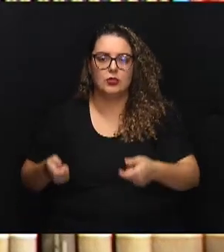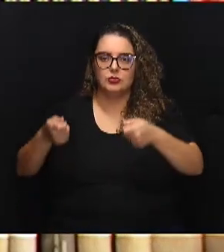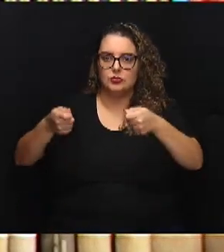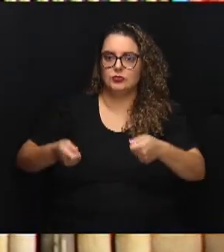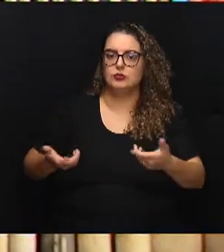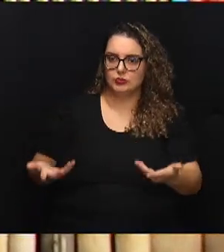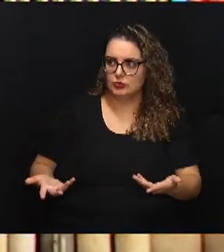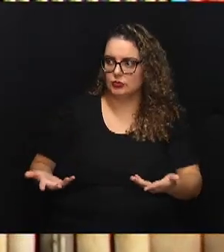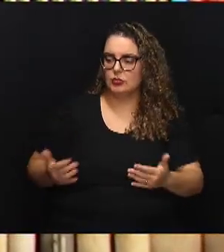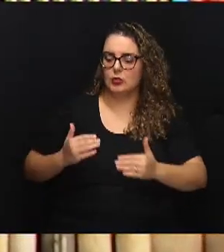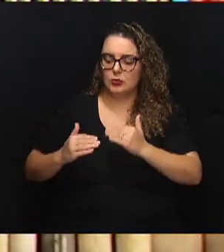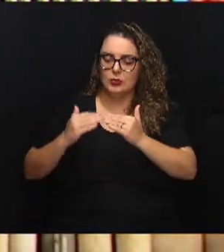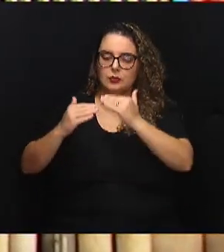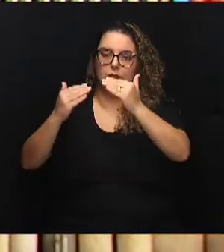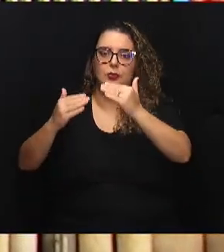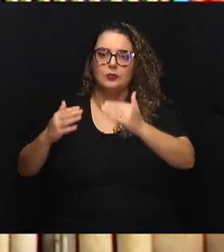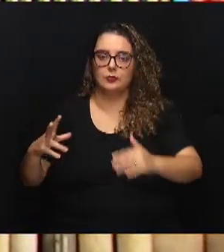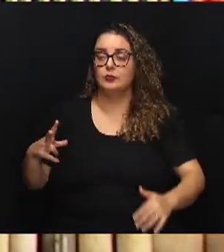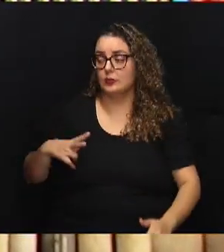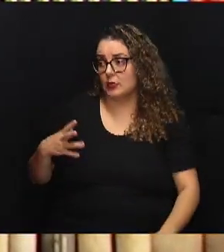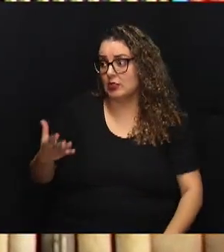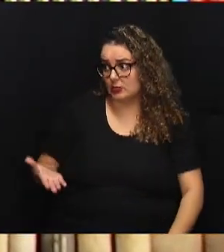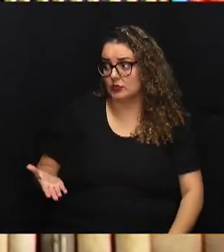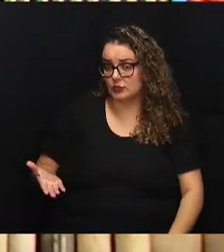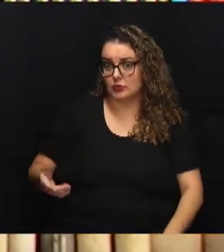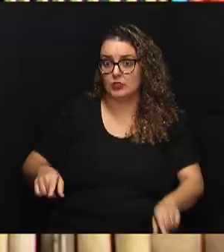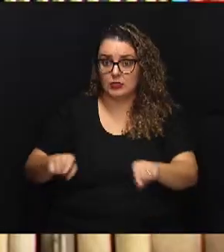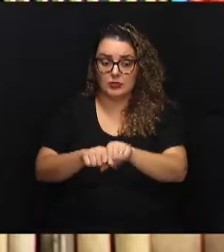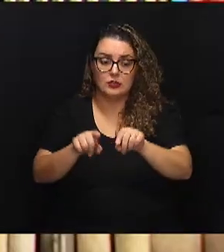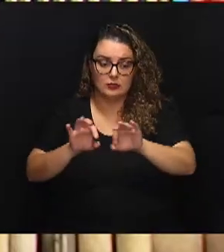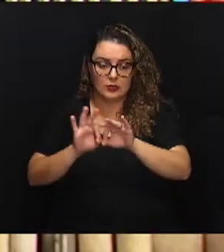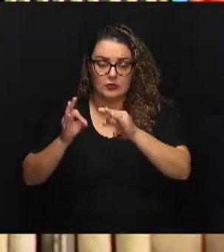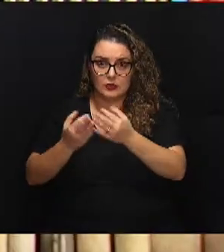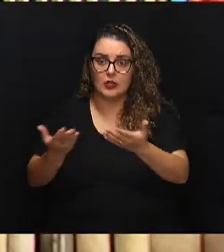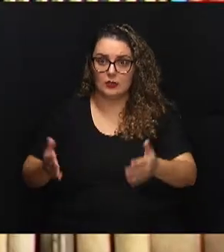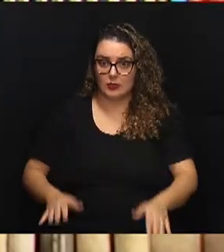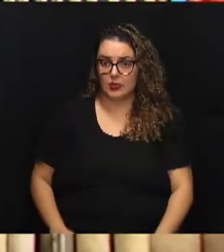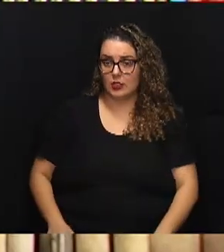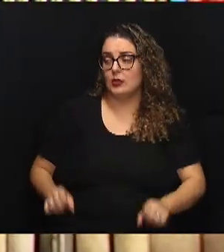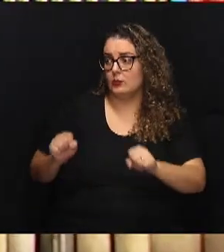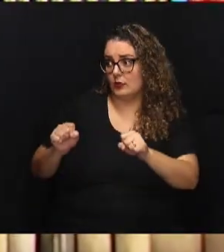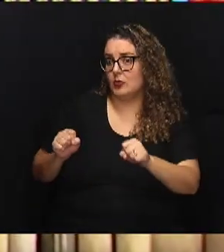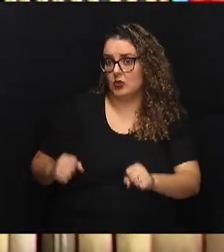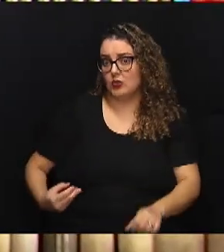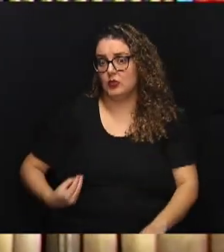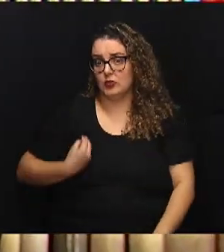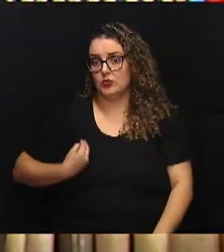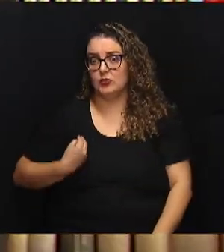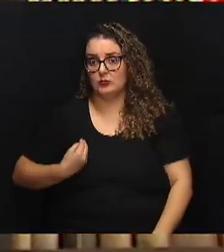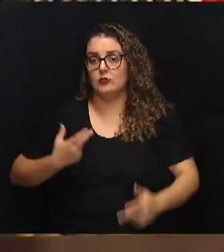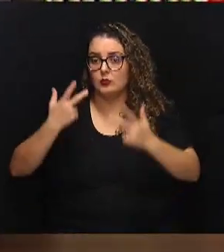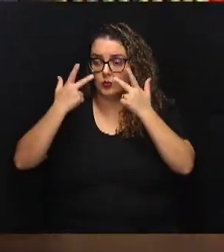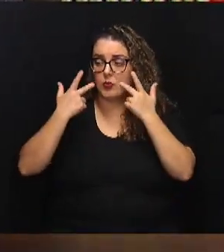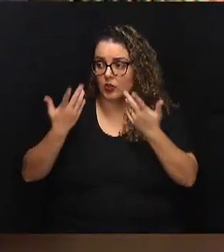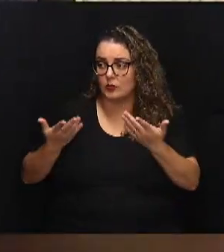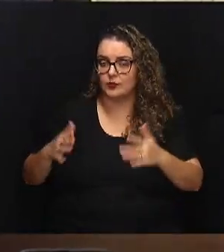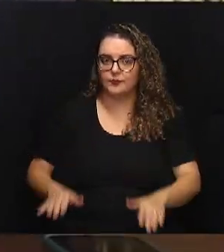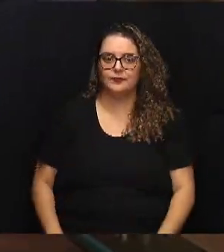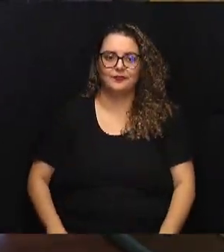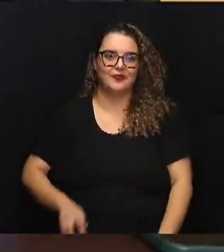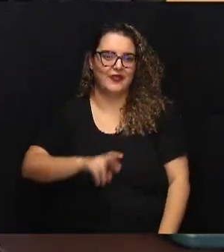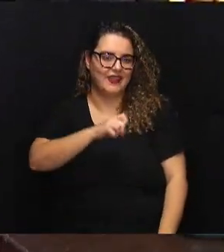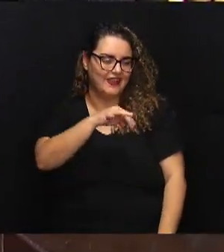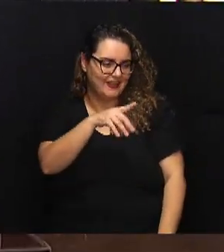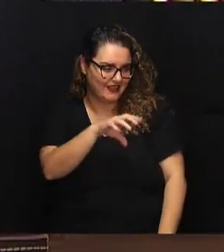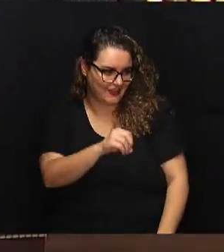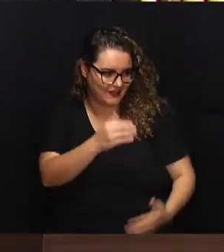consolidar seu crescimento pessoal e familiar e assim poder viver com mais tranquilidade. Rinaldo, muito obrigado